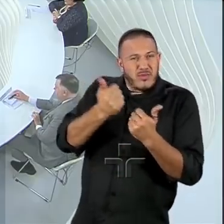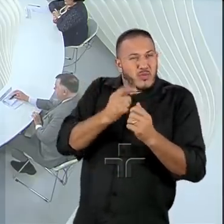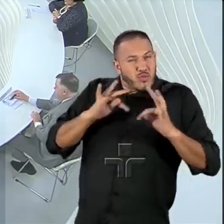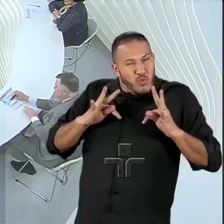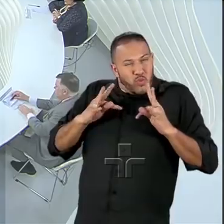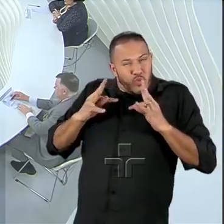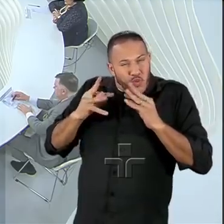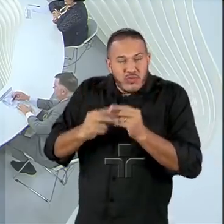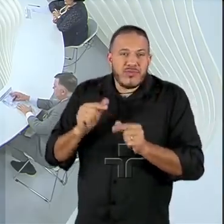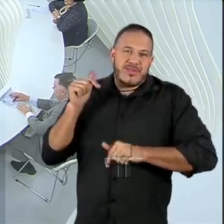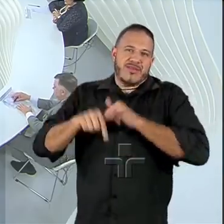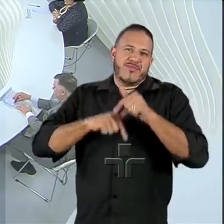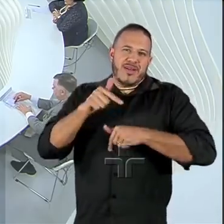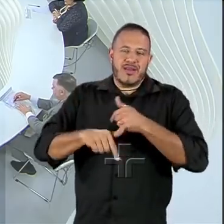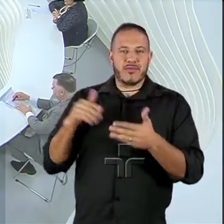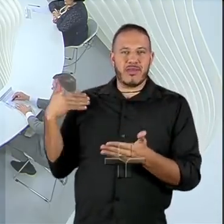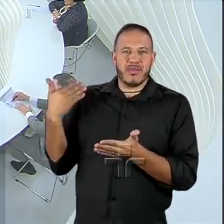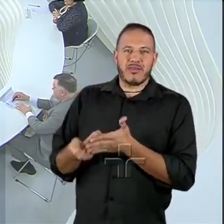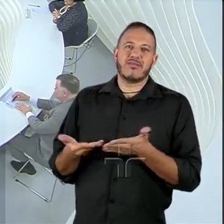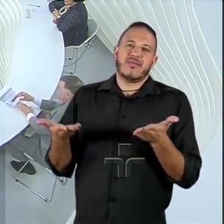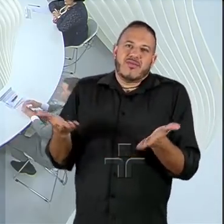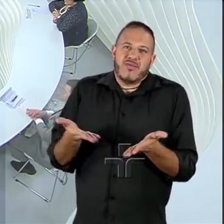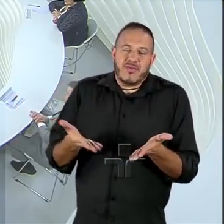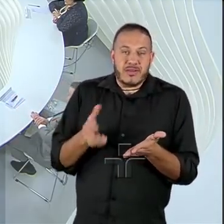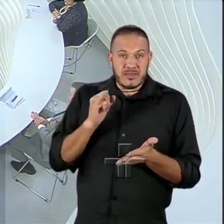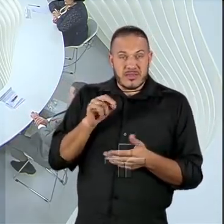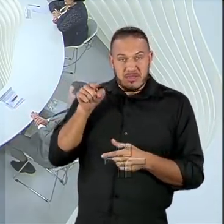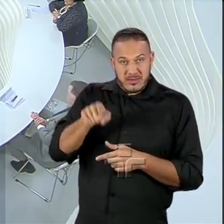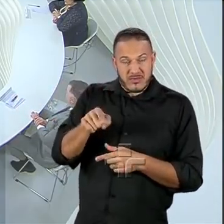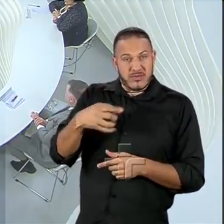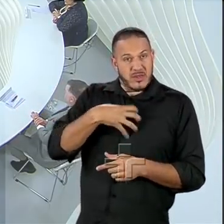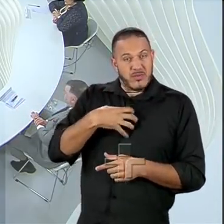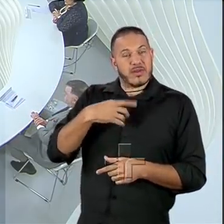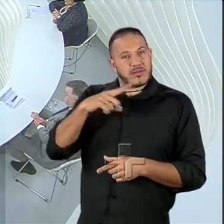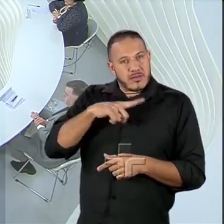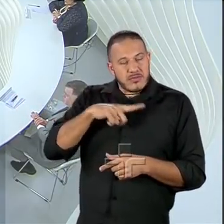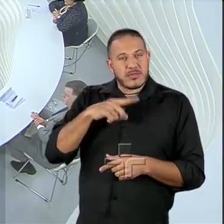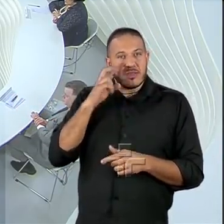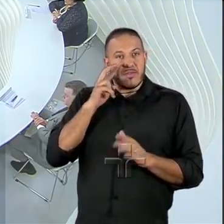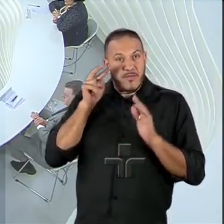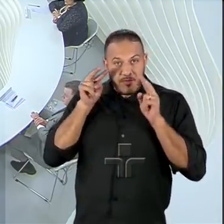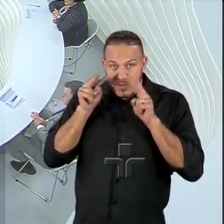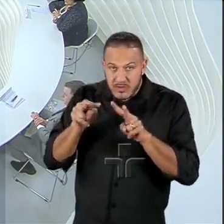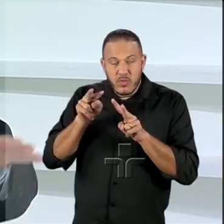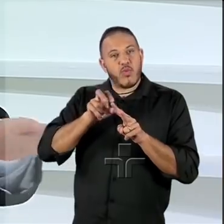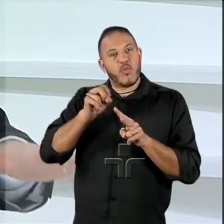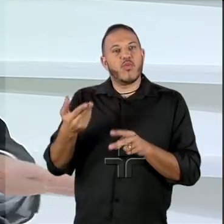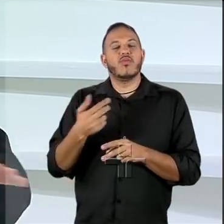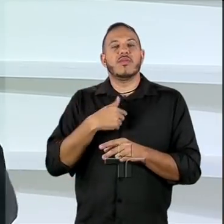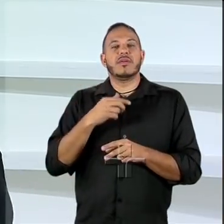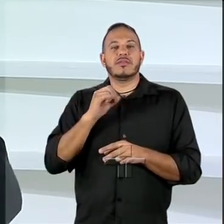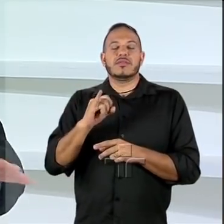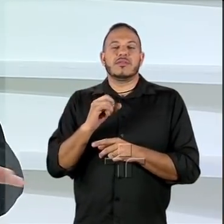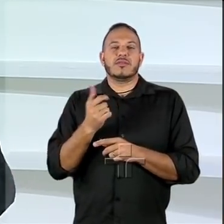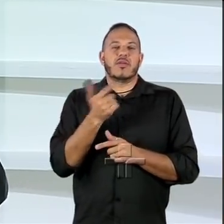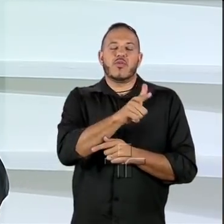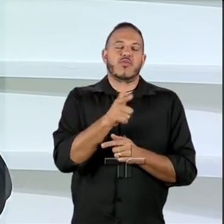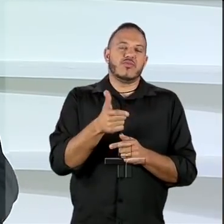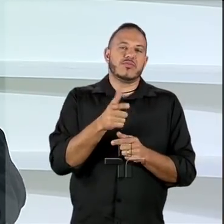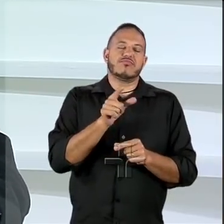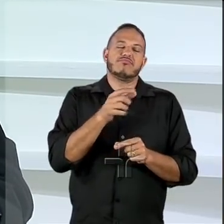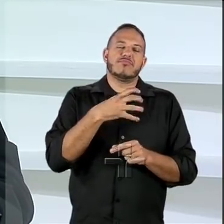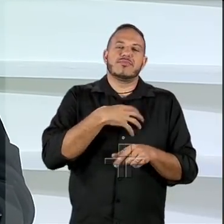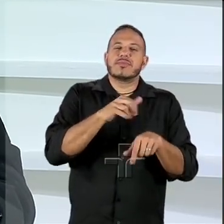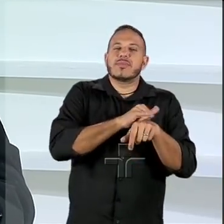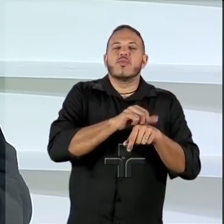que foi feito até o presente momento. E se isso, então, deve ser referendado ou se alguns expedientes utilizados